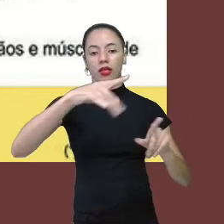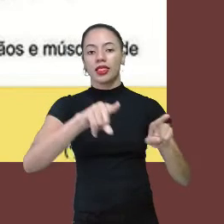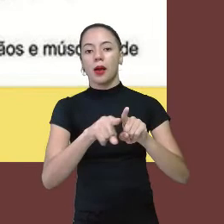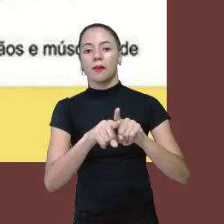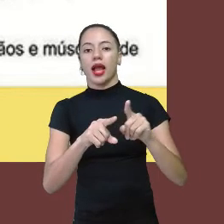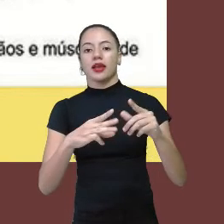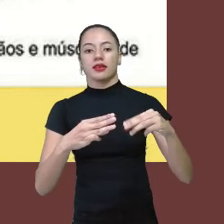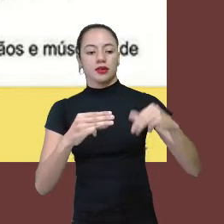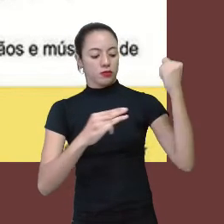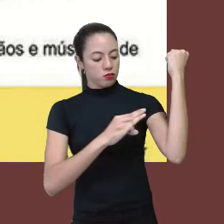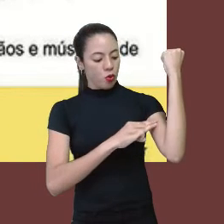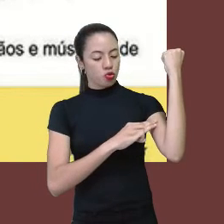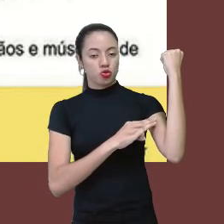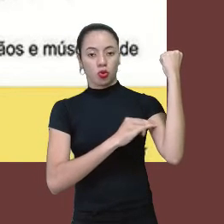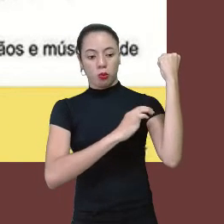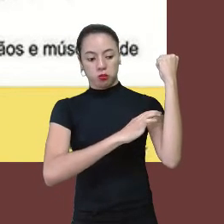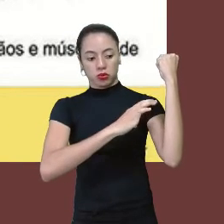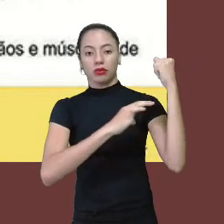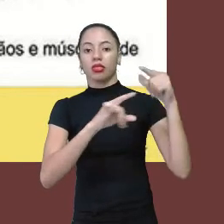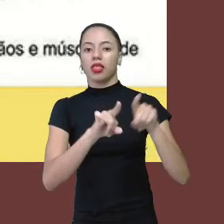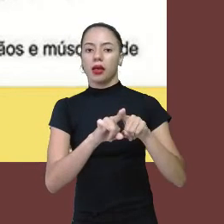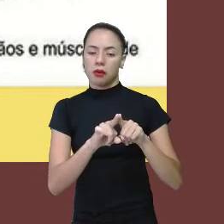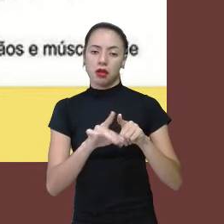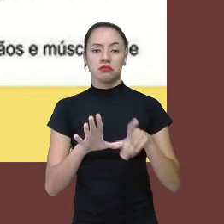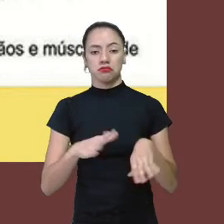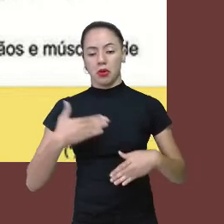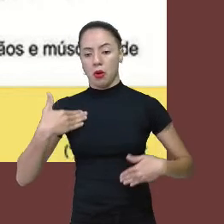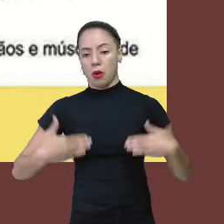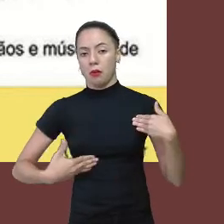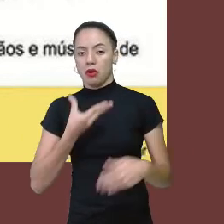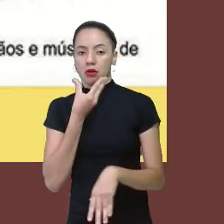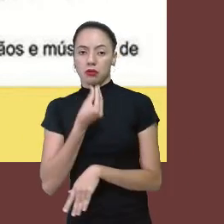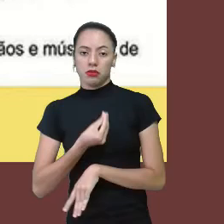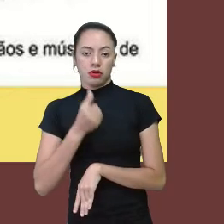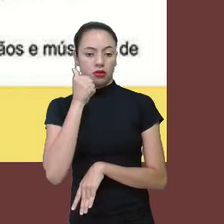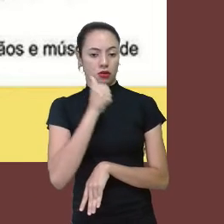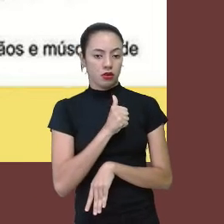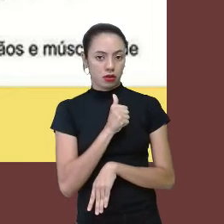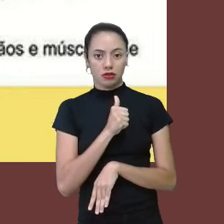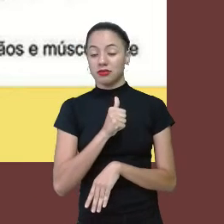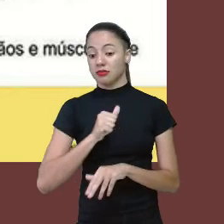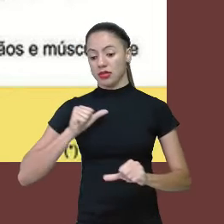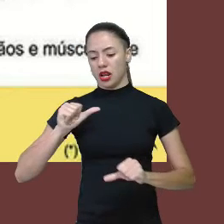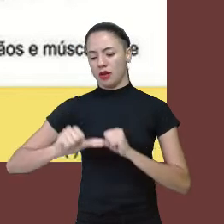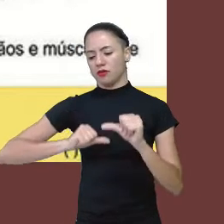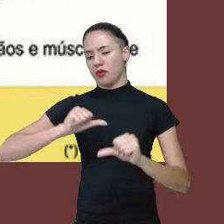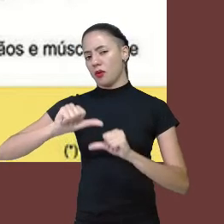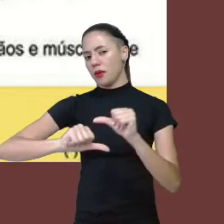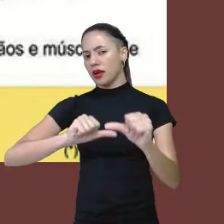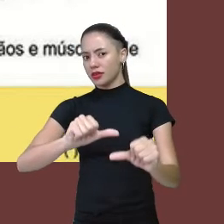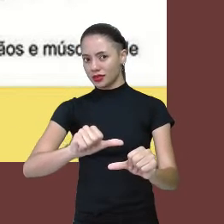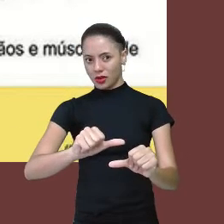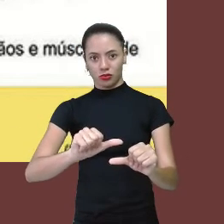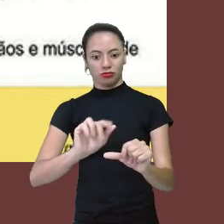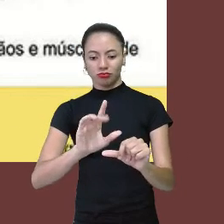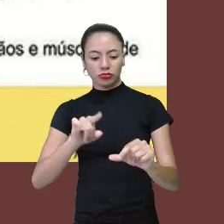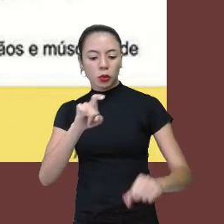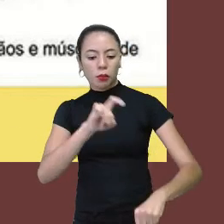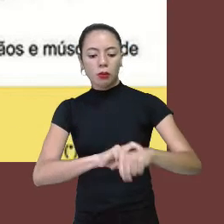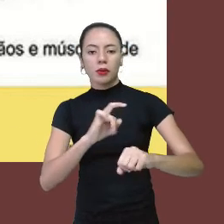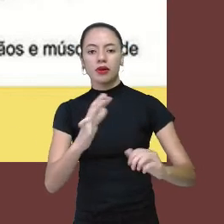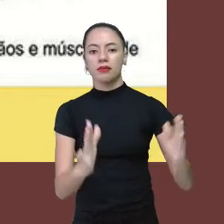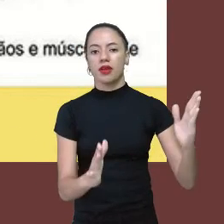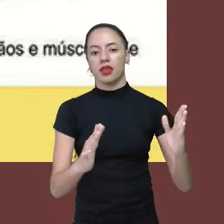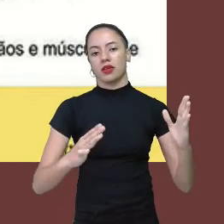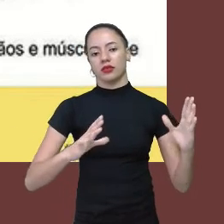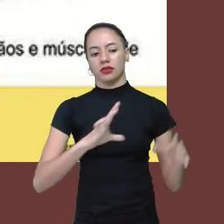Então vejam, tanto o corpo masculino como o corpo feminino vai estar nessa grande transformação com a adolescência. E